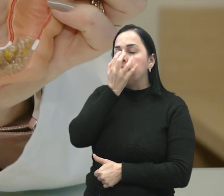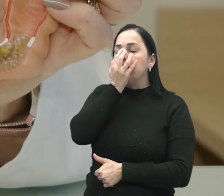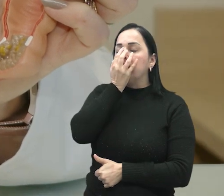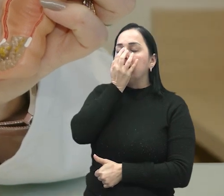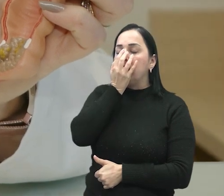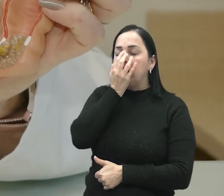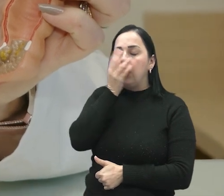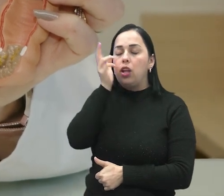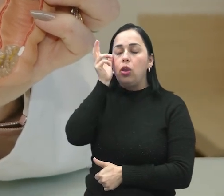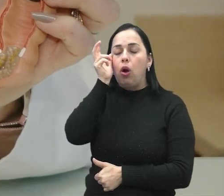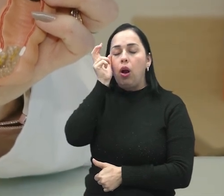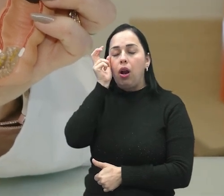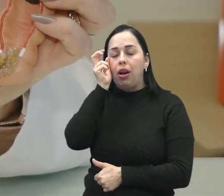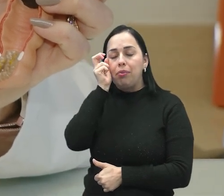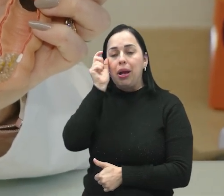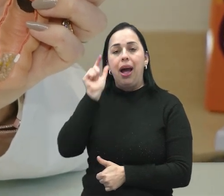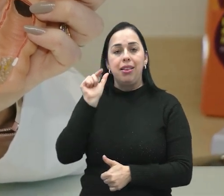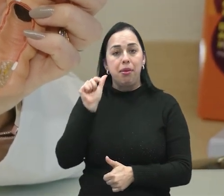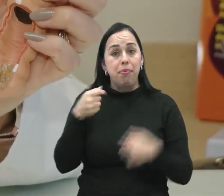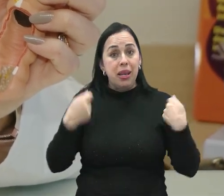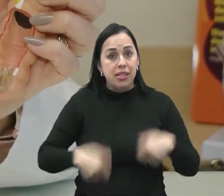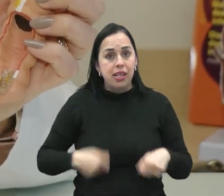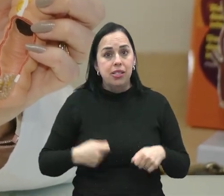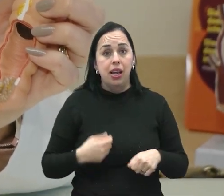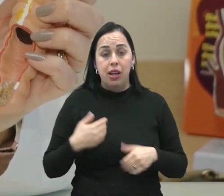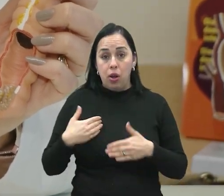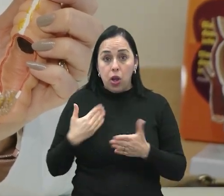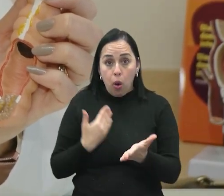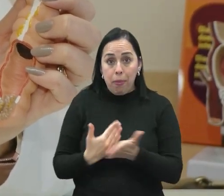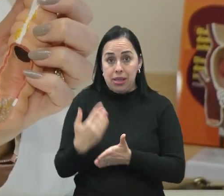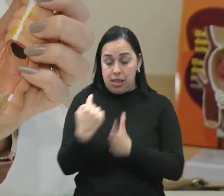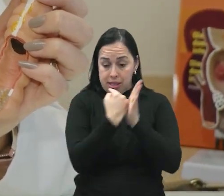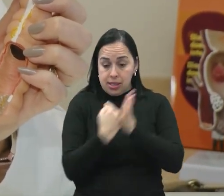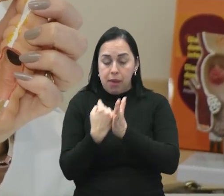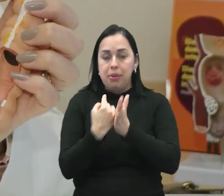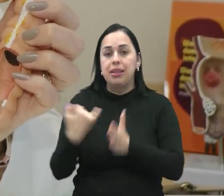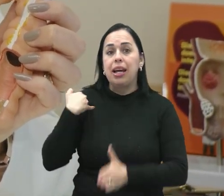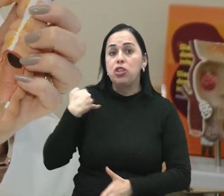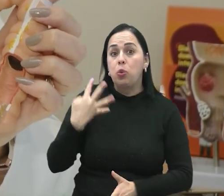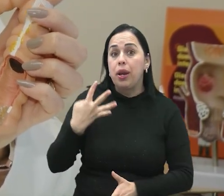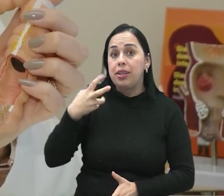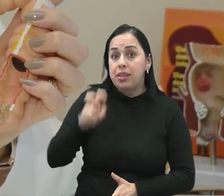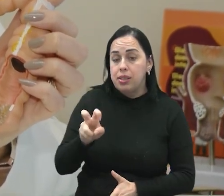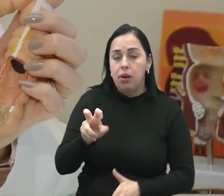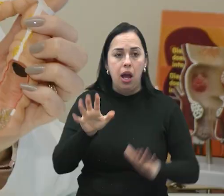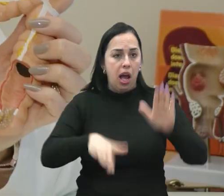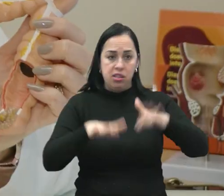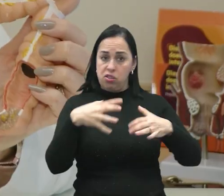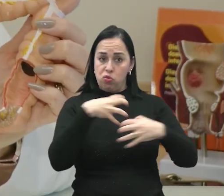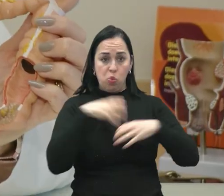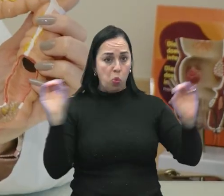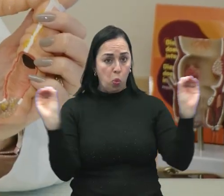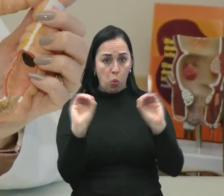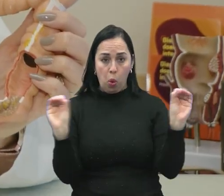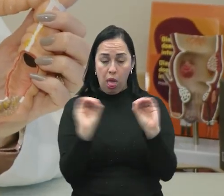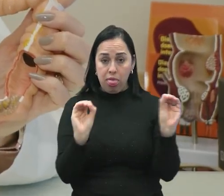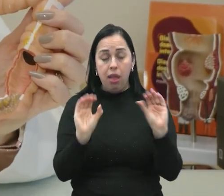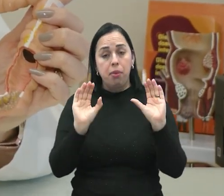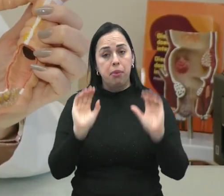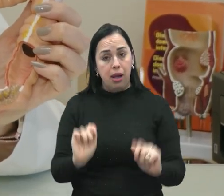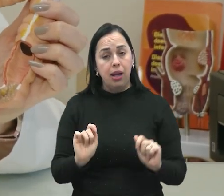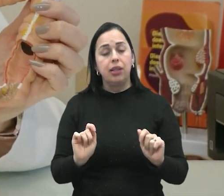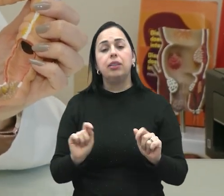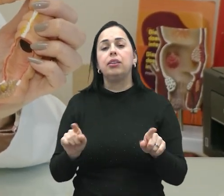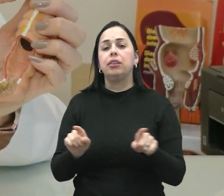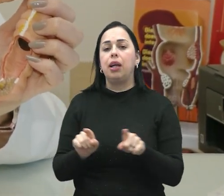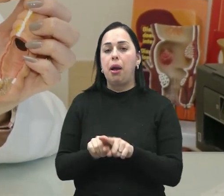na rotina de check-up a partir dos 45 anos de idade, mesmo quando não há sintomas aparentes. Além